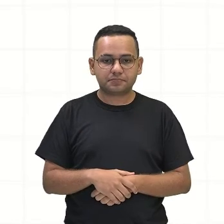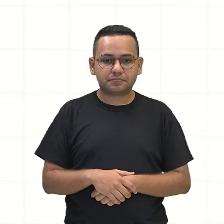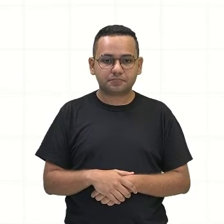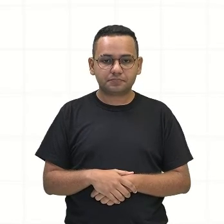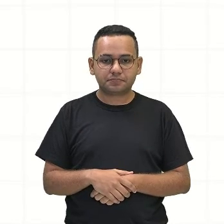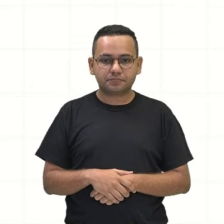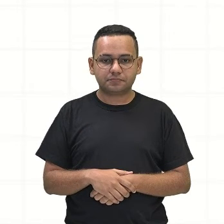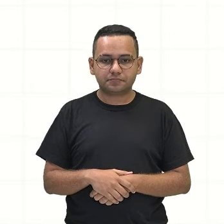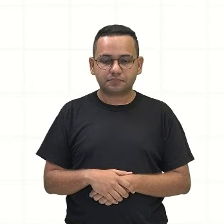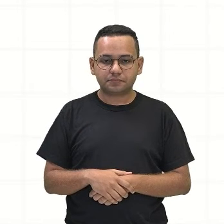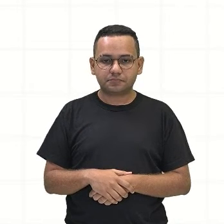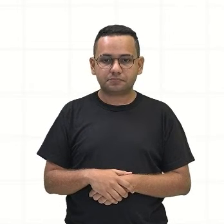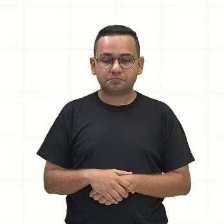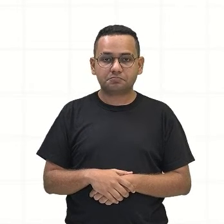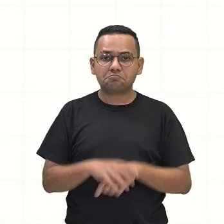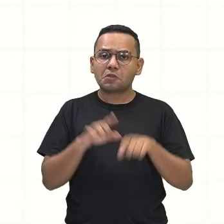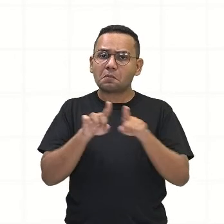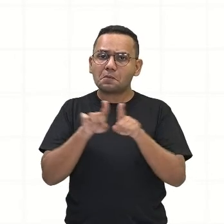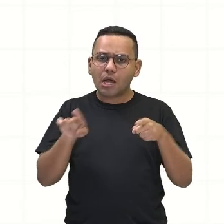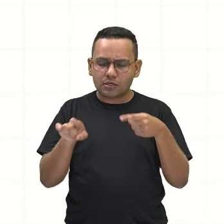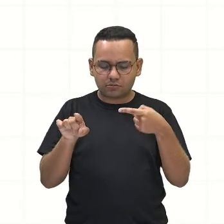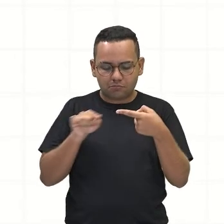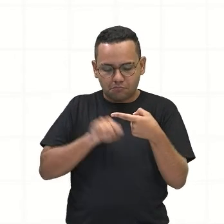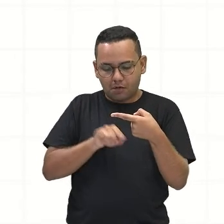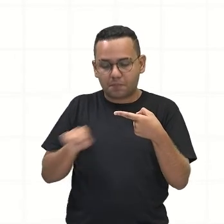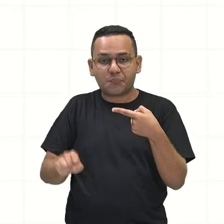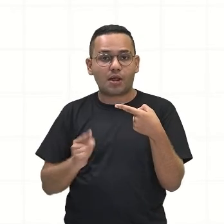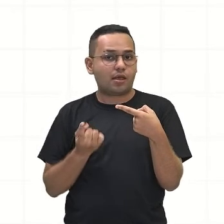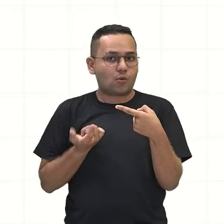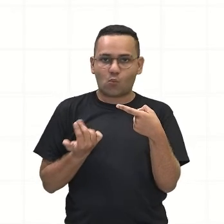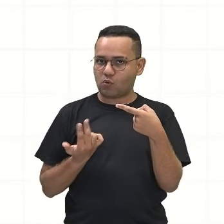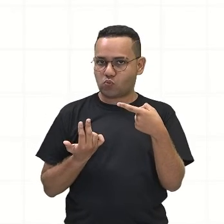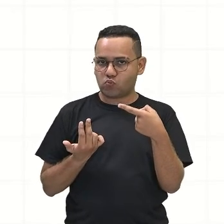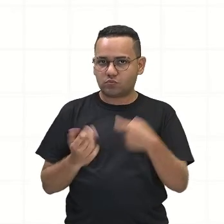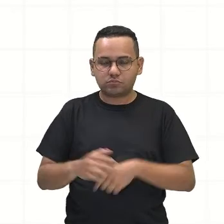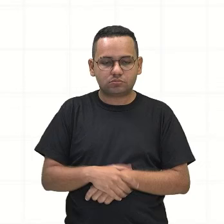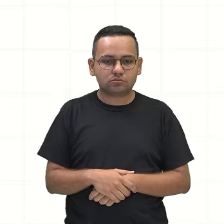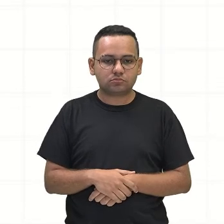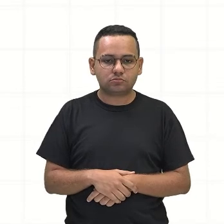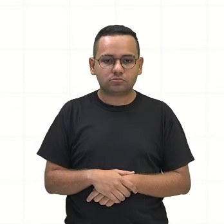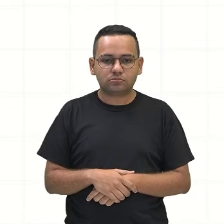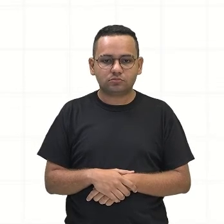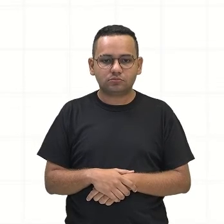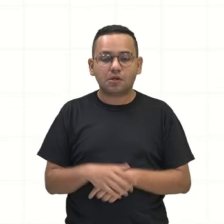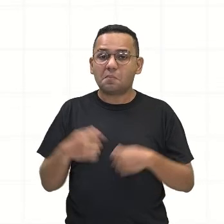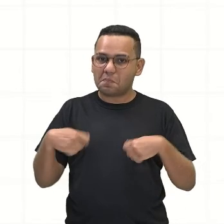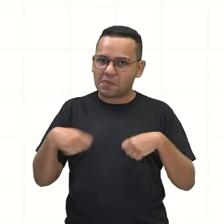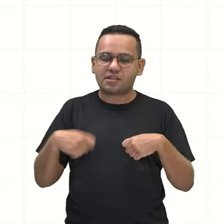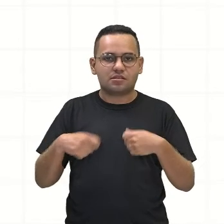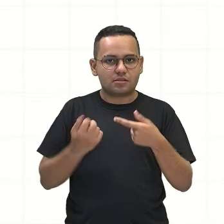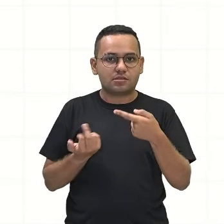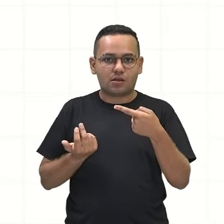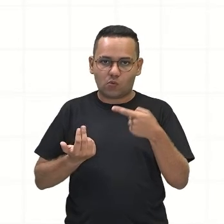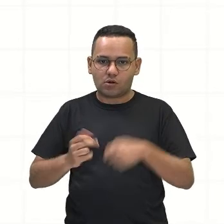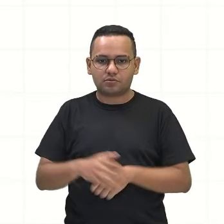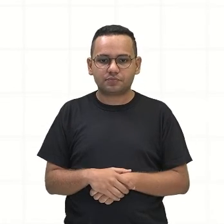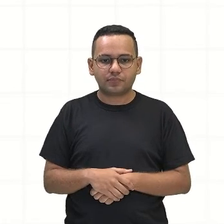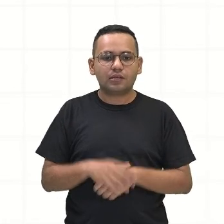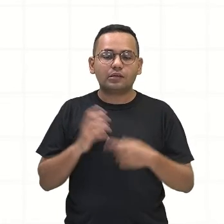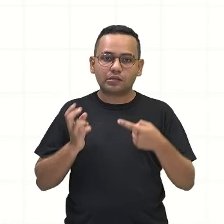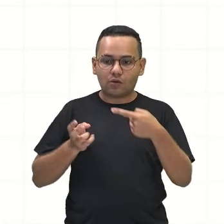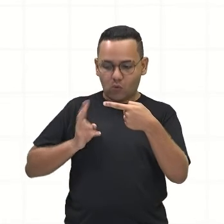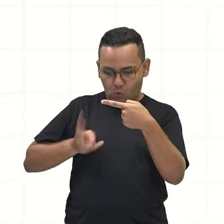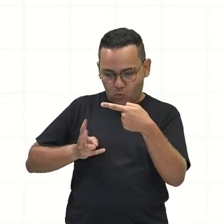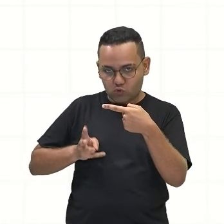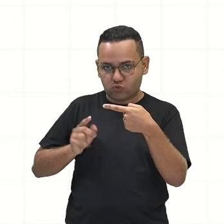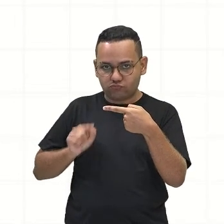isso porque os denominadores são iguais, né? Na soma de fração, nós temos que ter denominadores iguais, né? O denominador fica aqui,